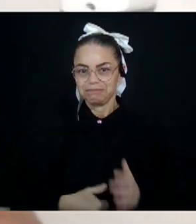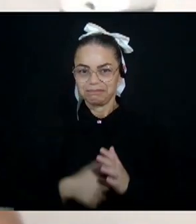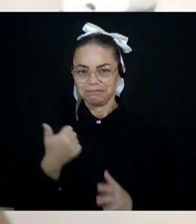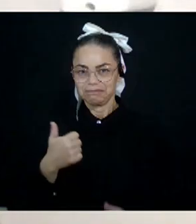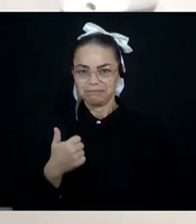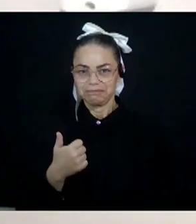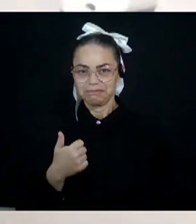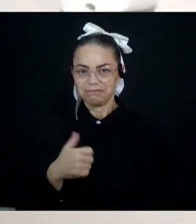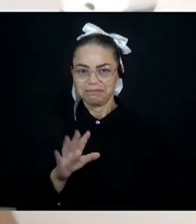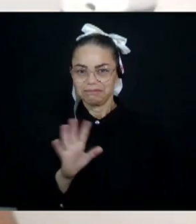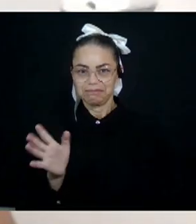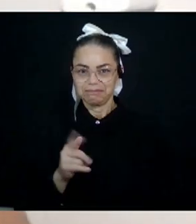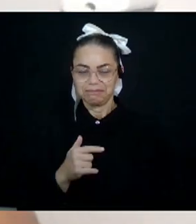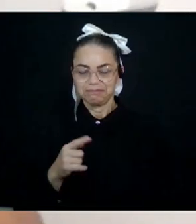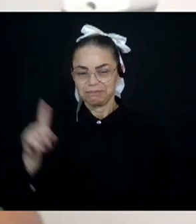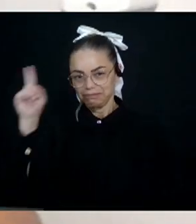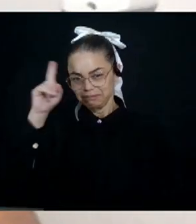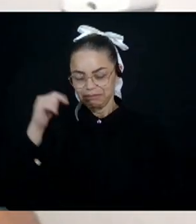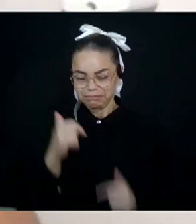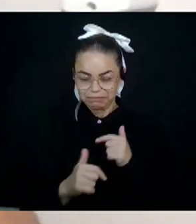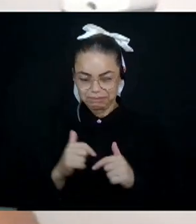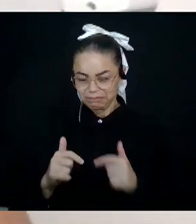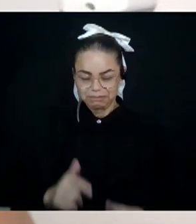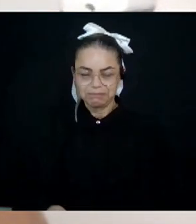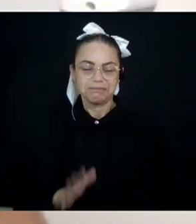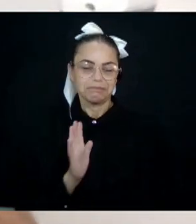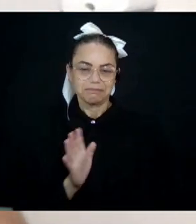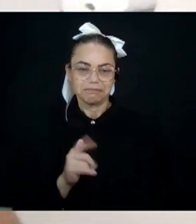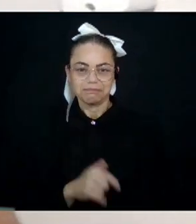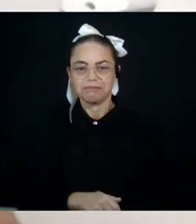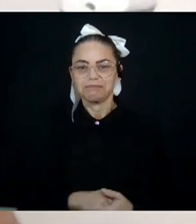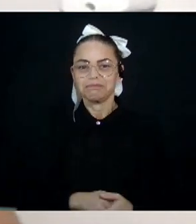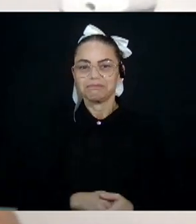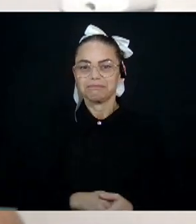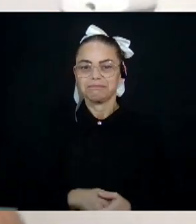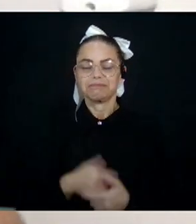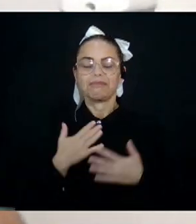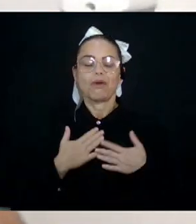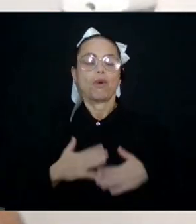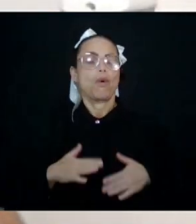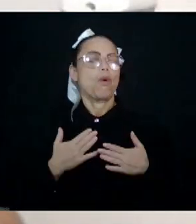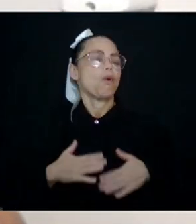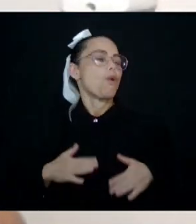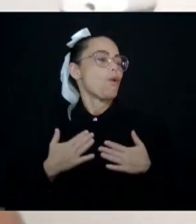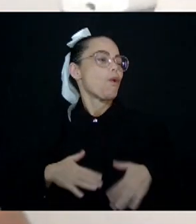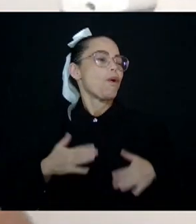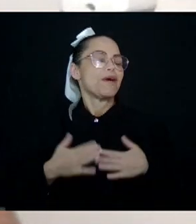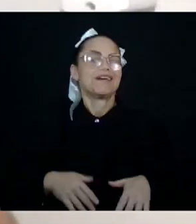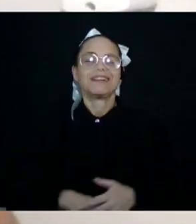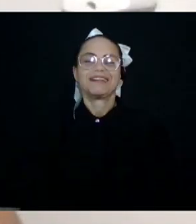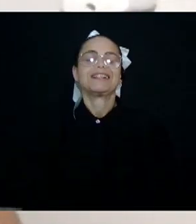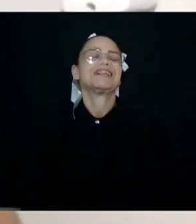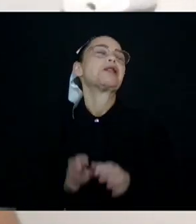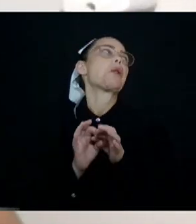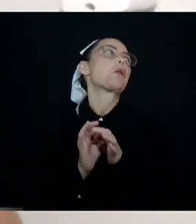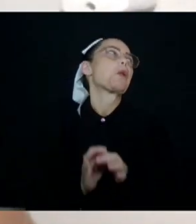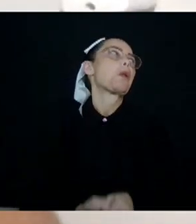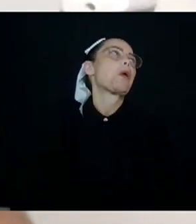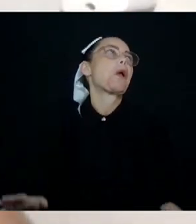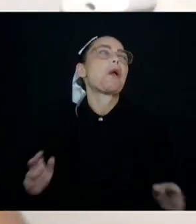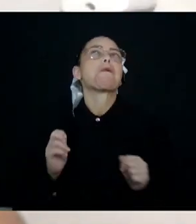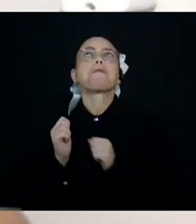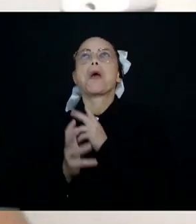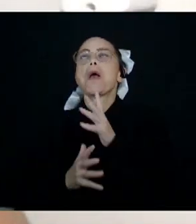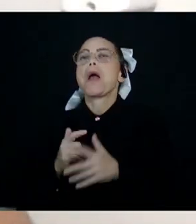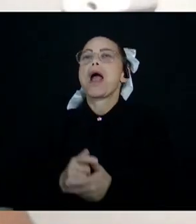já não tenho aquela rotina do trabalho. Então, já é muito mais relaxante, muito mais revigorante poder fazer o que eu quiser, falar o que eu quiser. Se tiver que